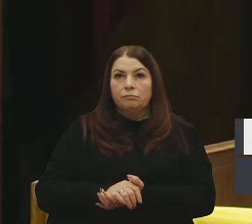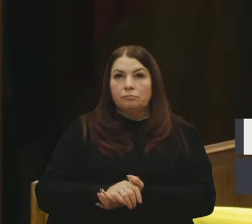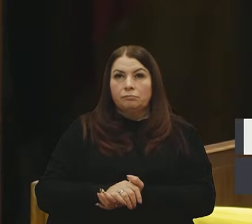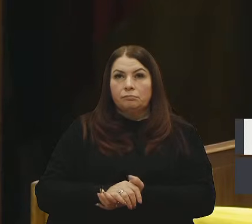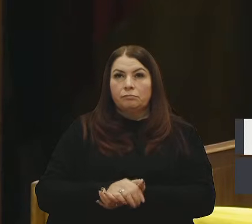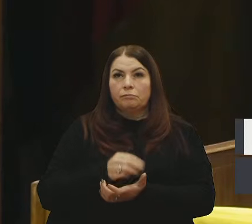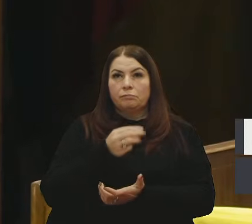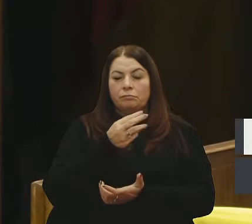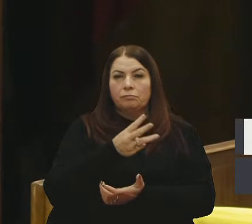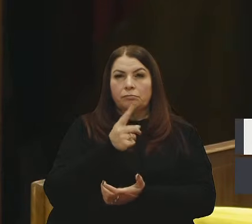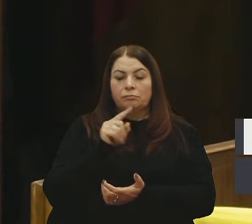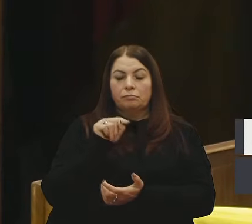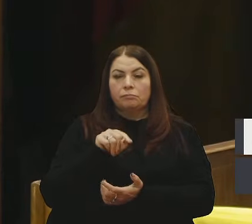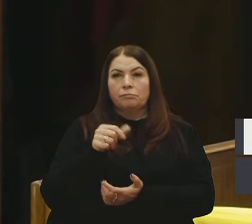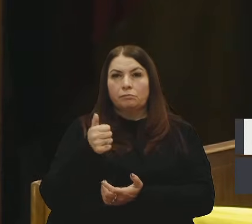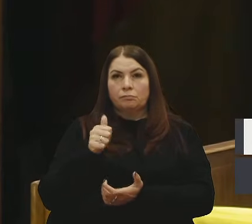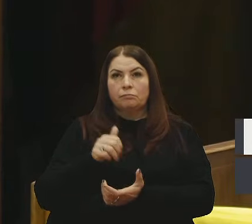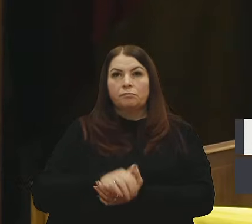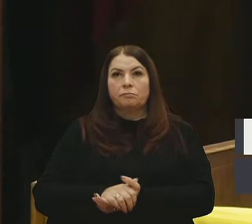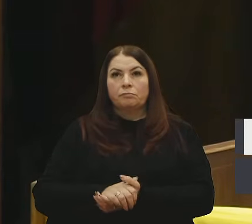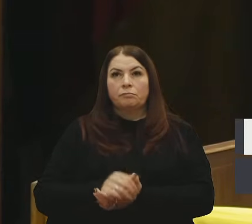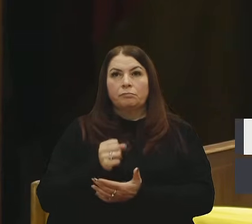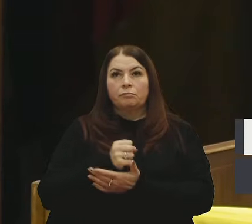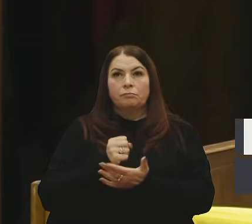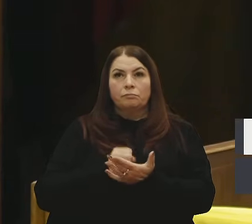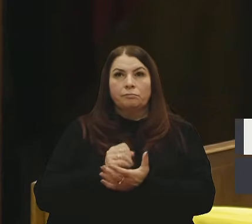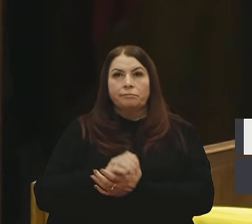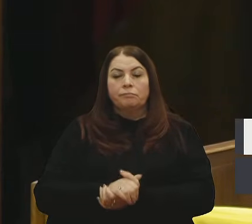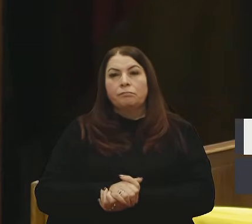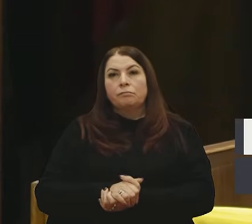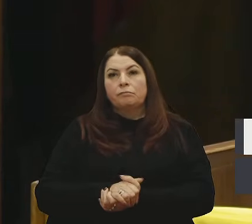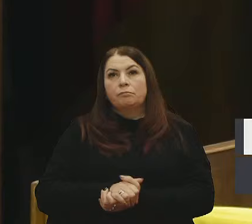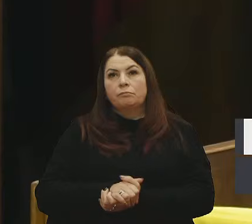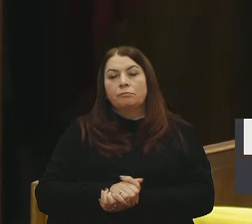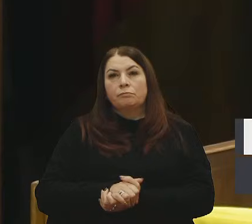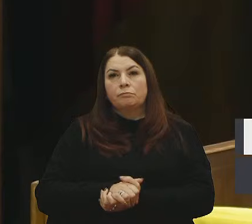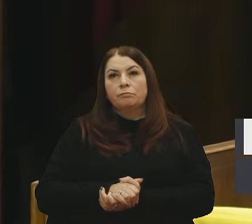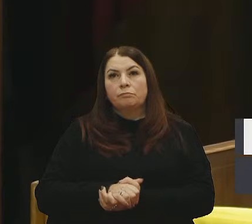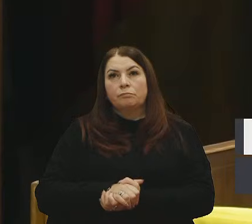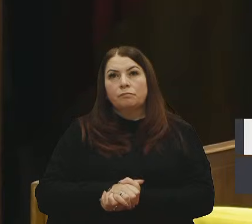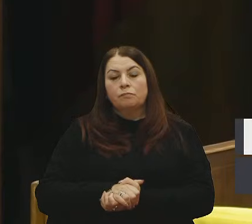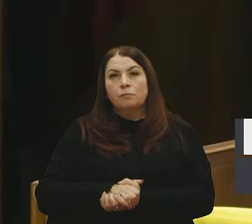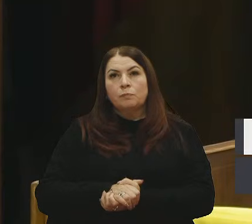subcláusula 31.11 do contrato. Vamos lá.